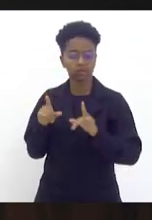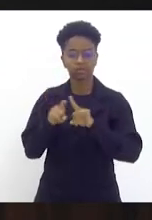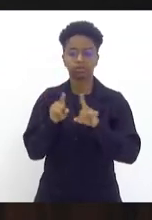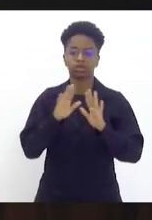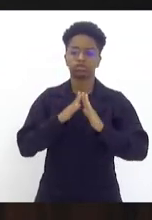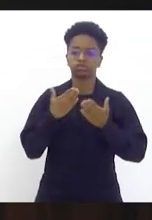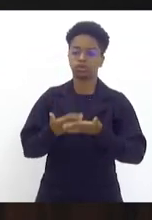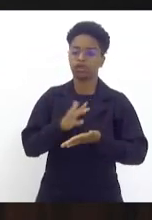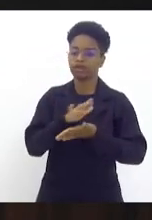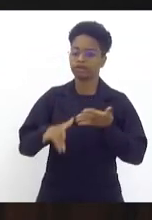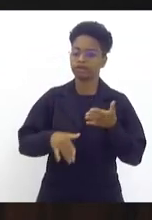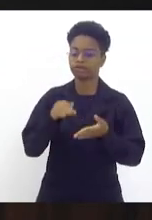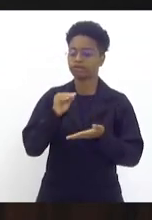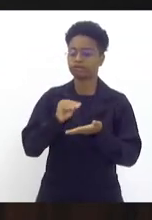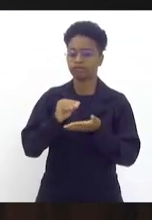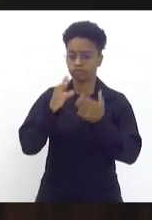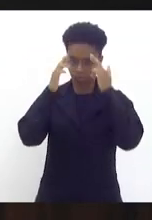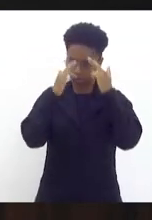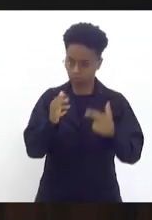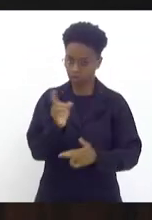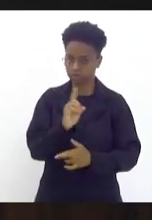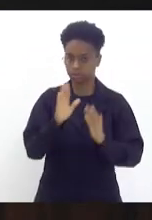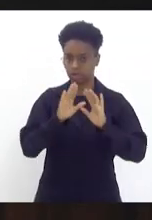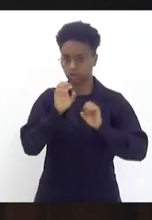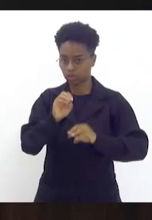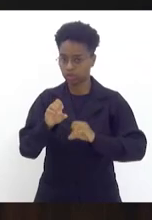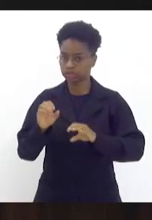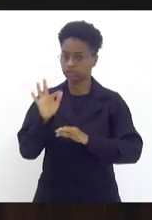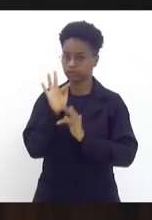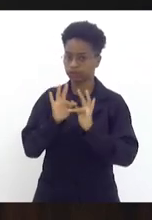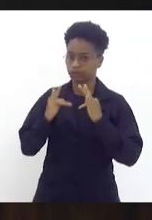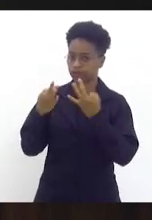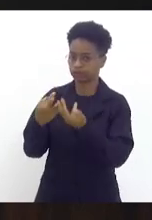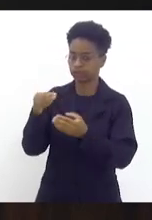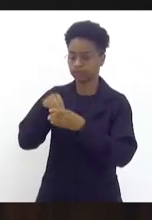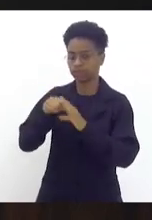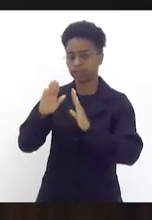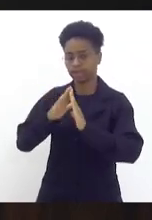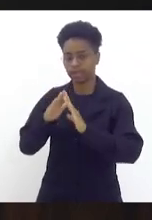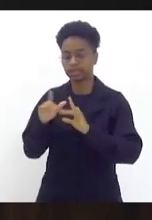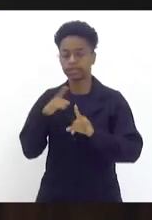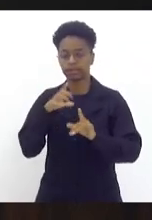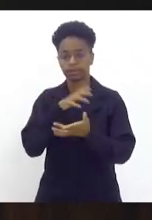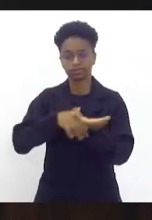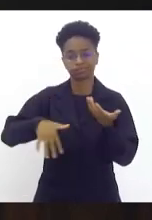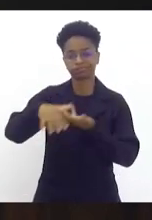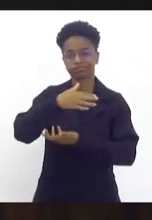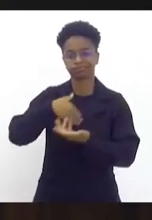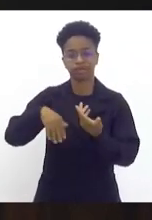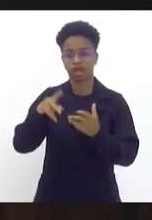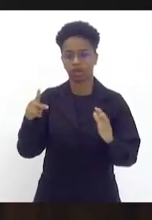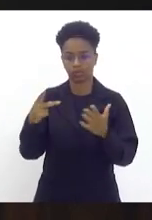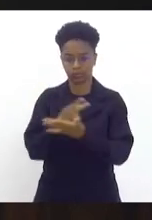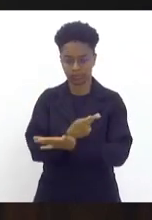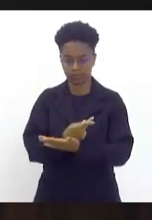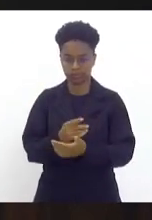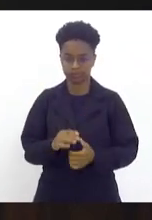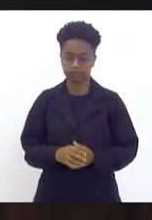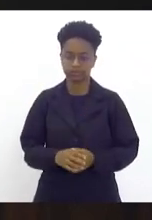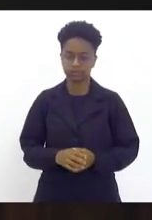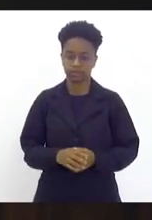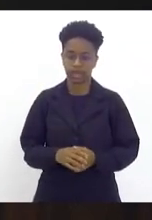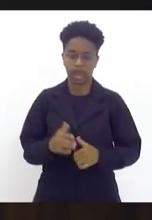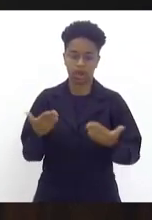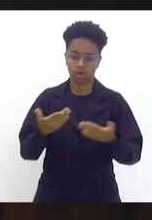escolas desrespeitando a educação oferecida pelas famílias em seus lares. Há uma desordem estabelecida. Os tempos